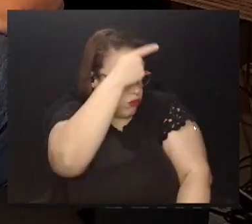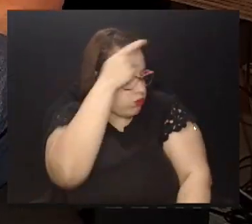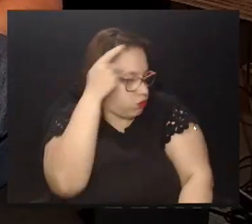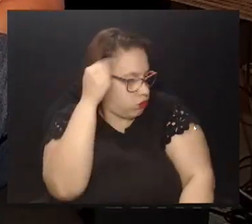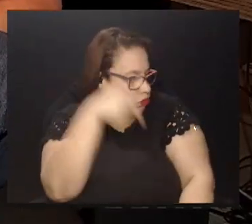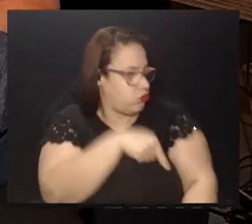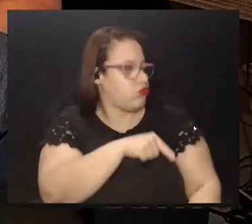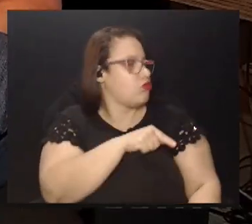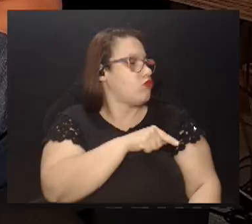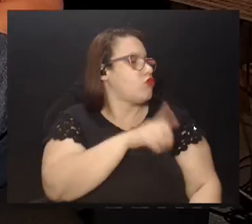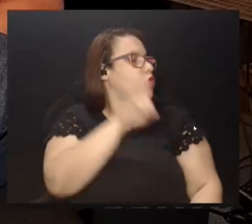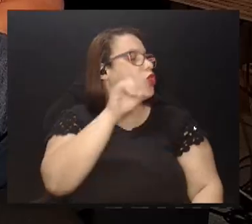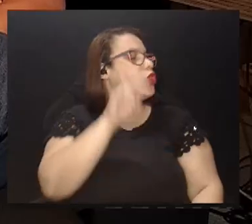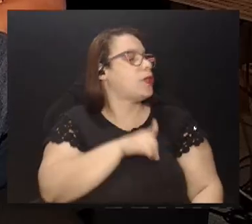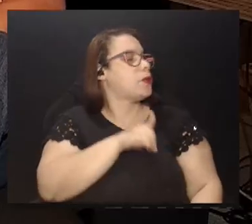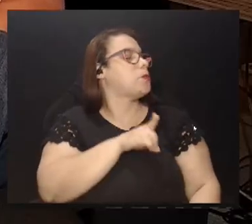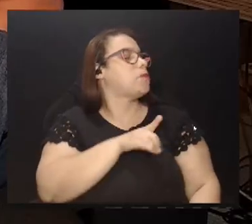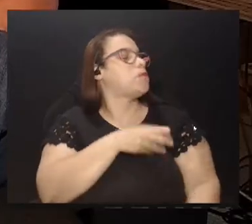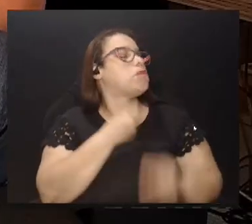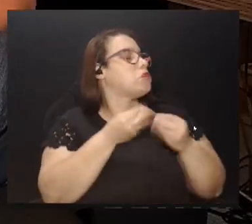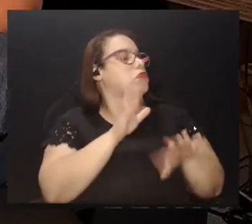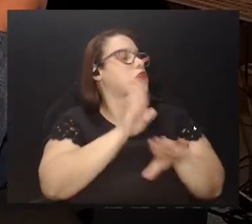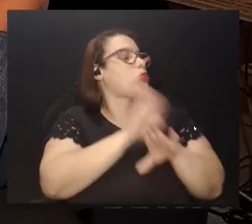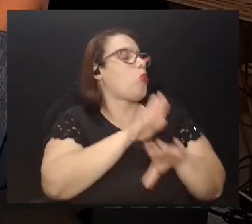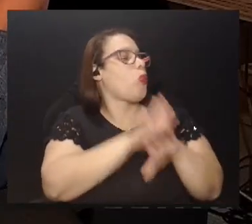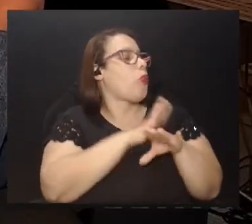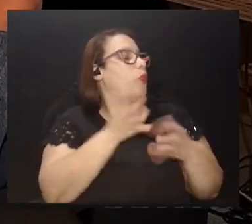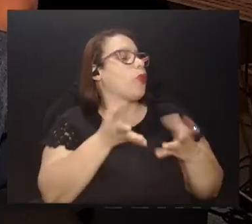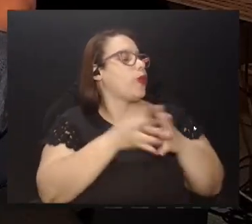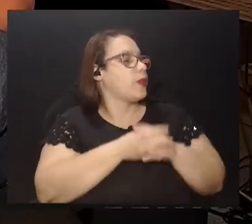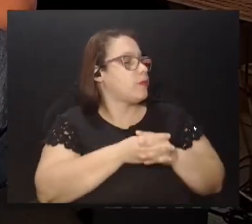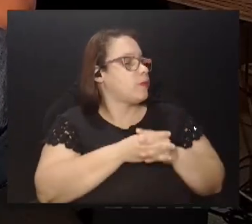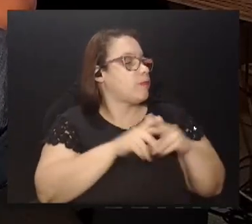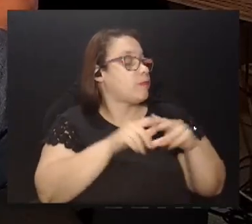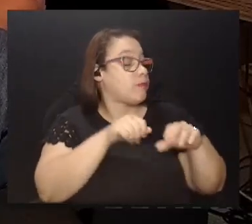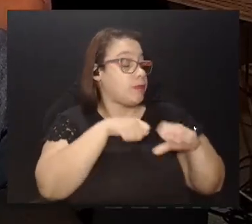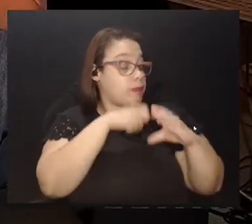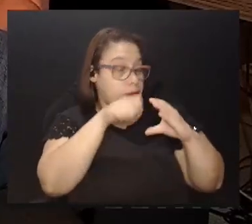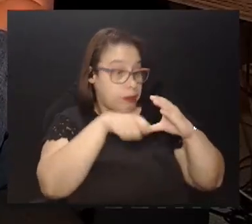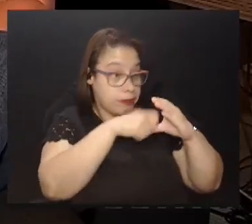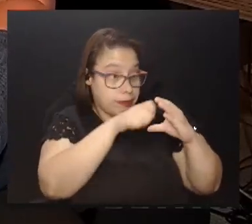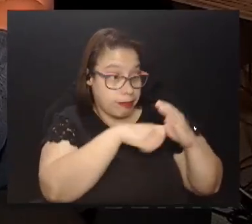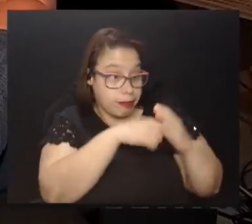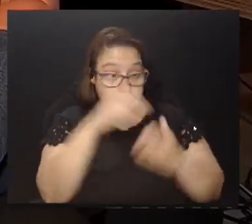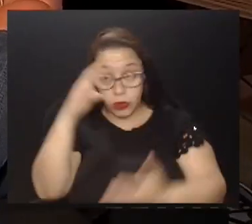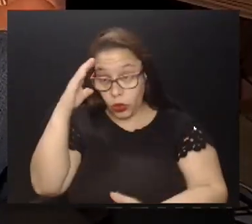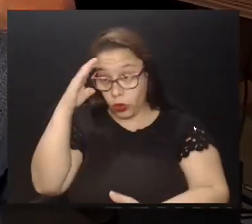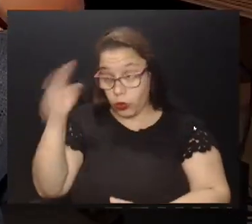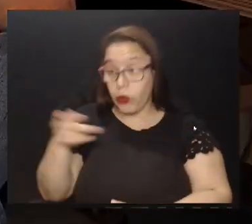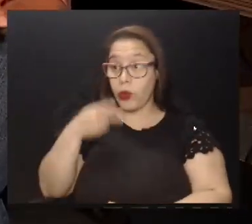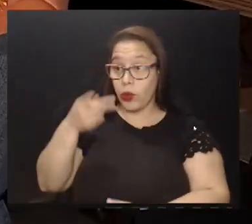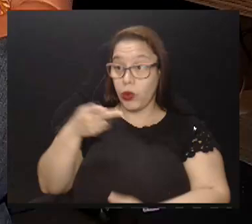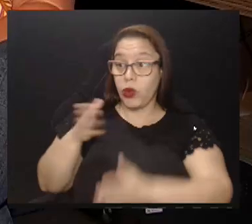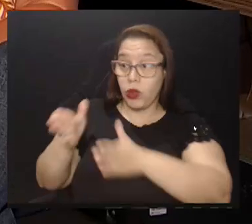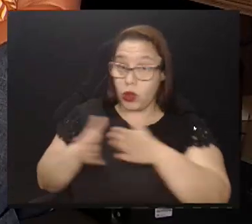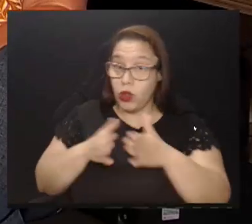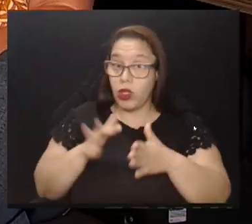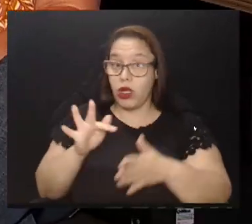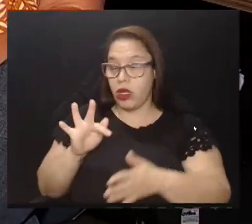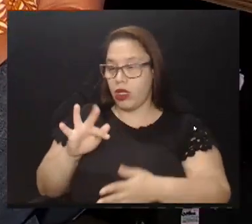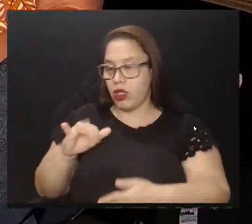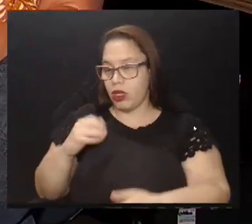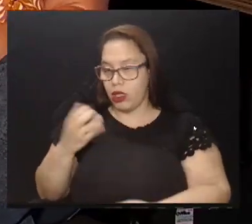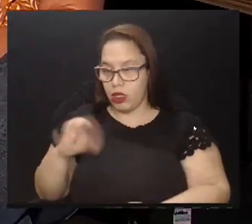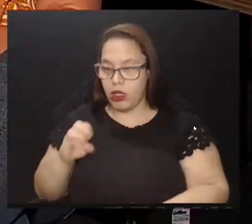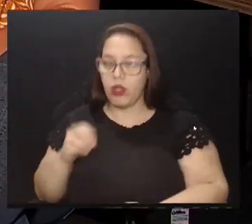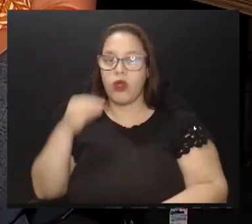pessoas que estão por trás, evidentemente, das câmeras. Principalmente vou falar um pouco do processo de ficção, né, que é o que eu tenho mais experiência como diretor,